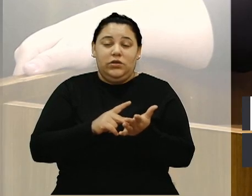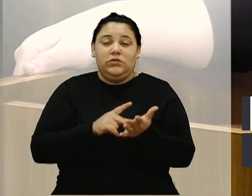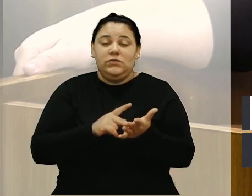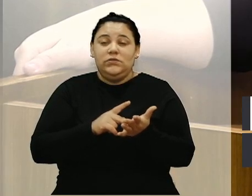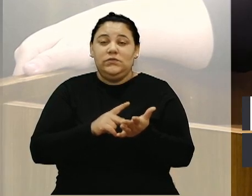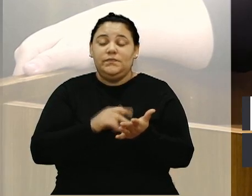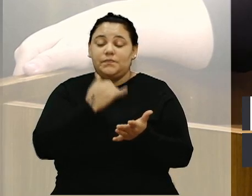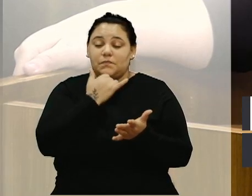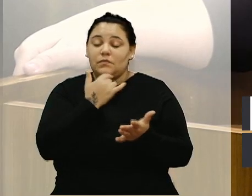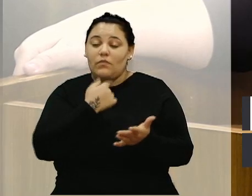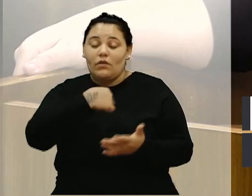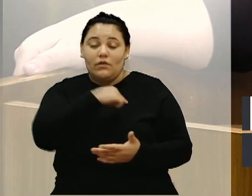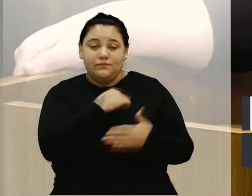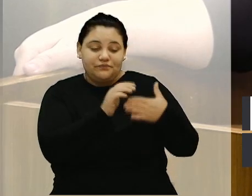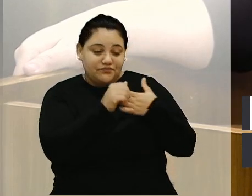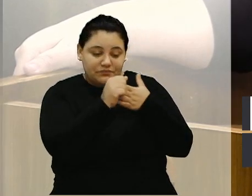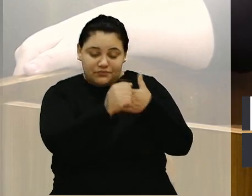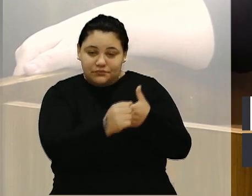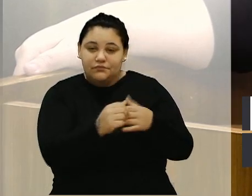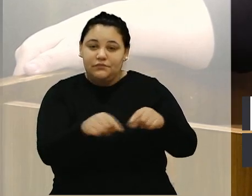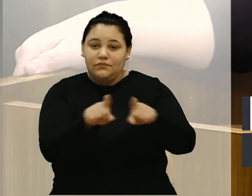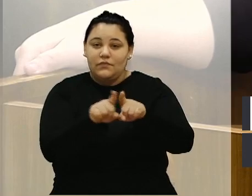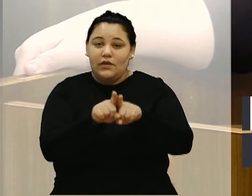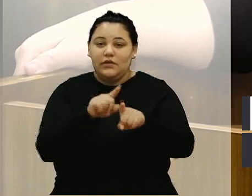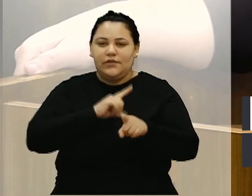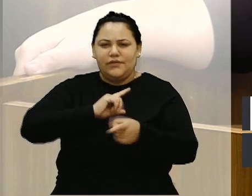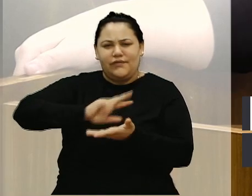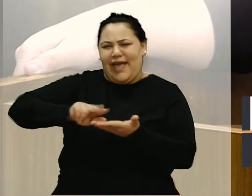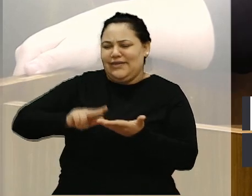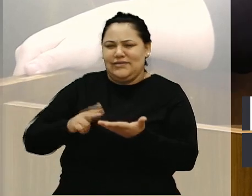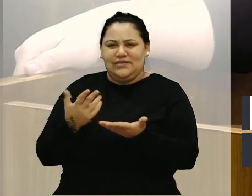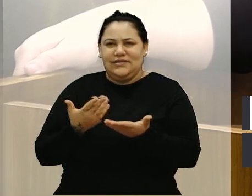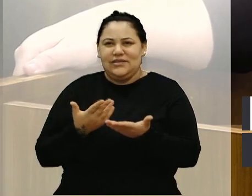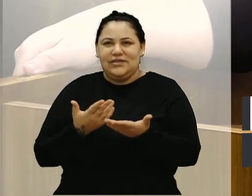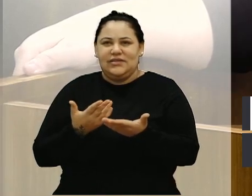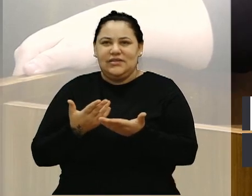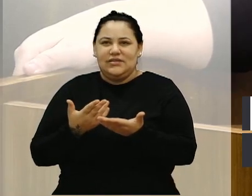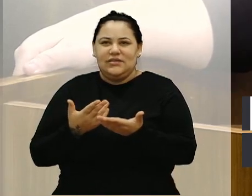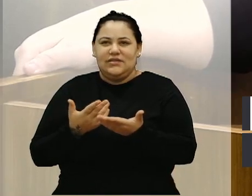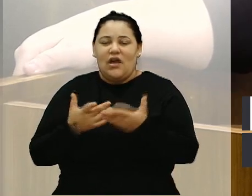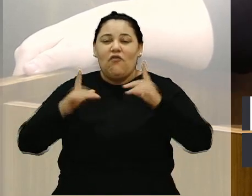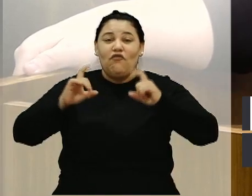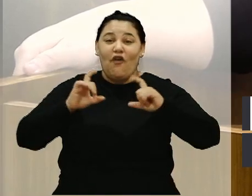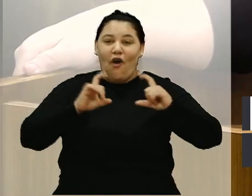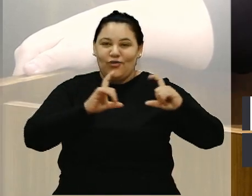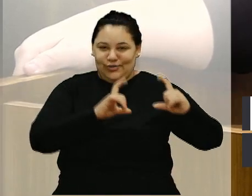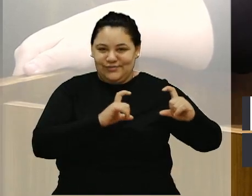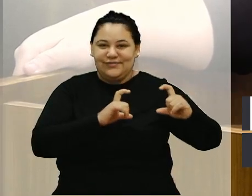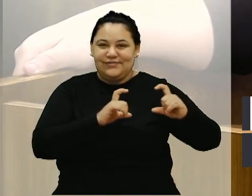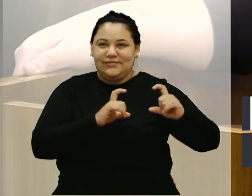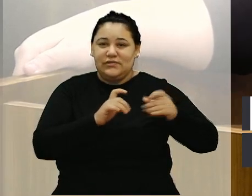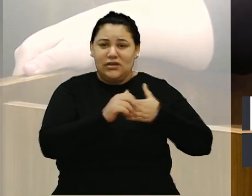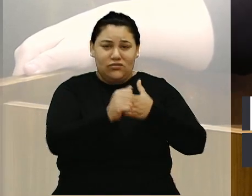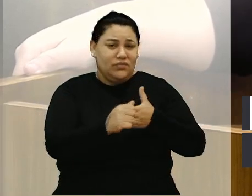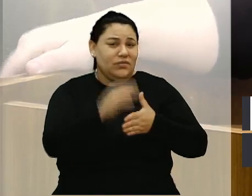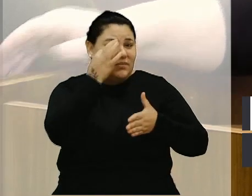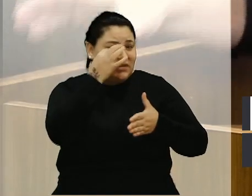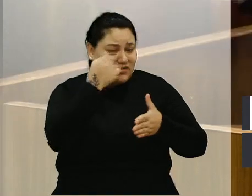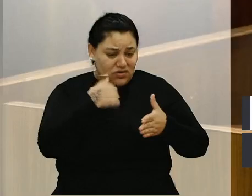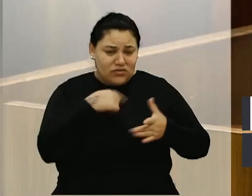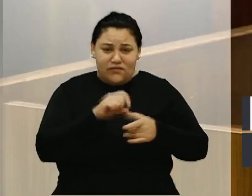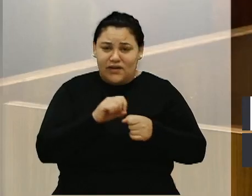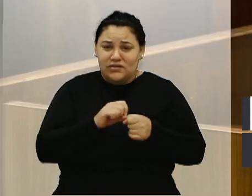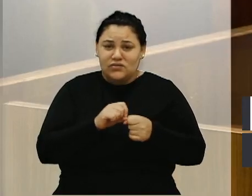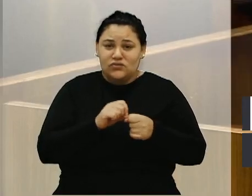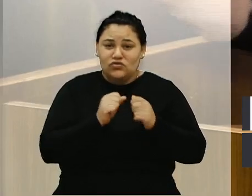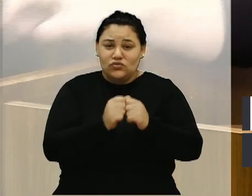e eu tenho várias fotos e acompanhamento pessoal, que nem eu estava falando